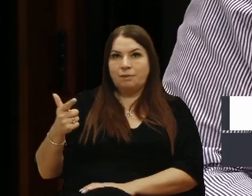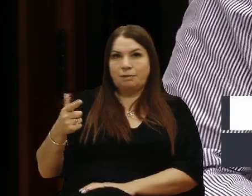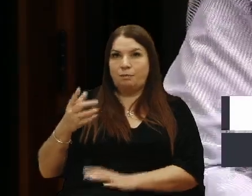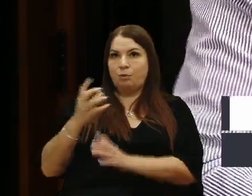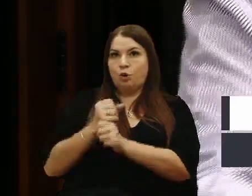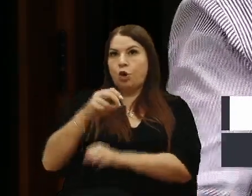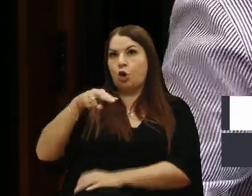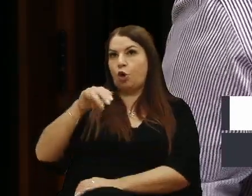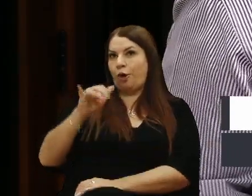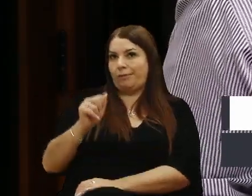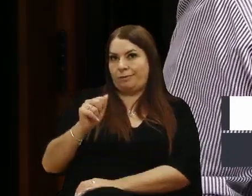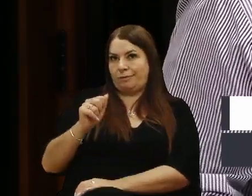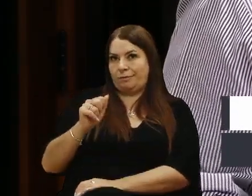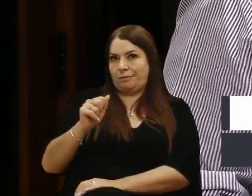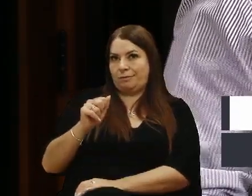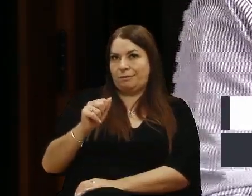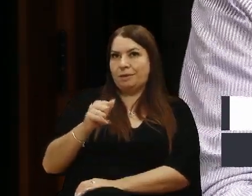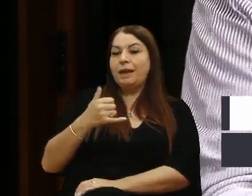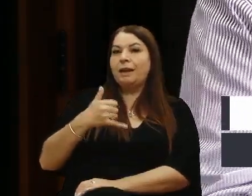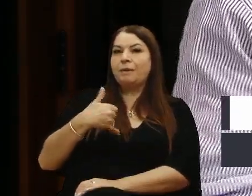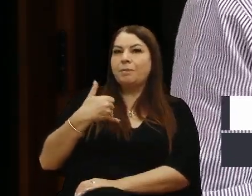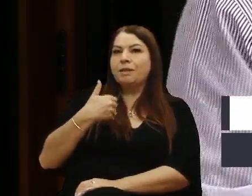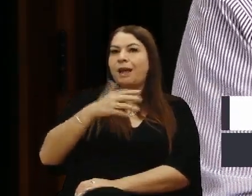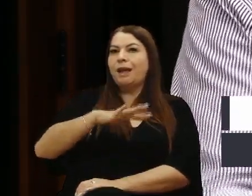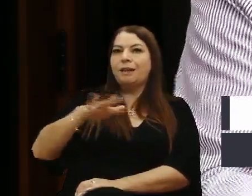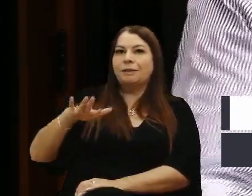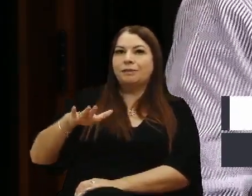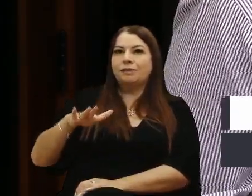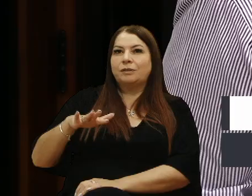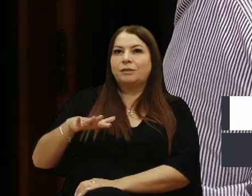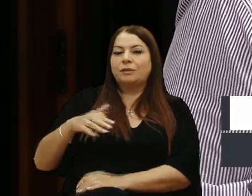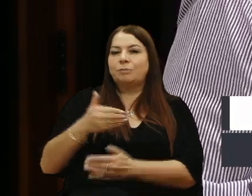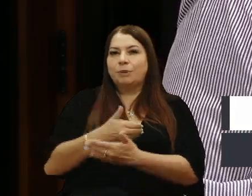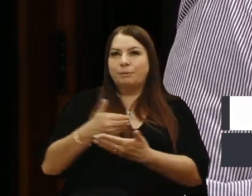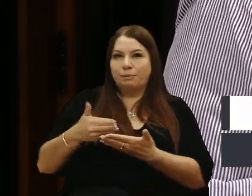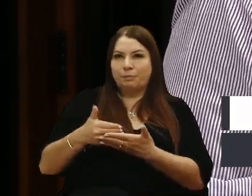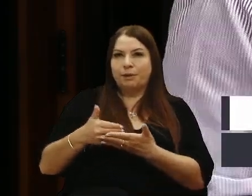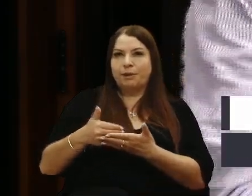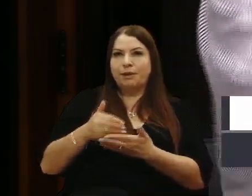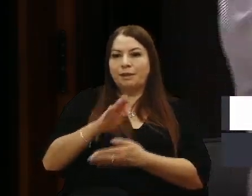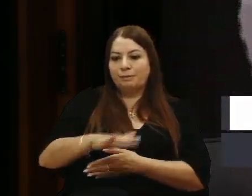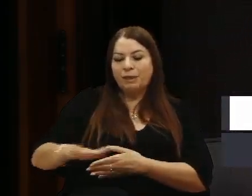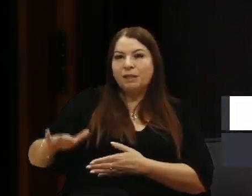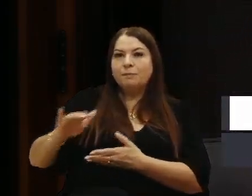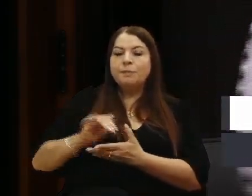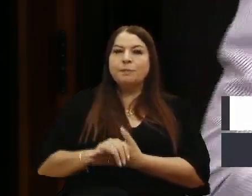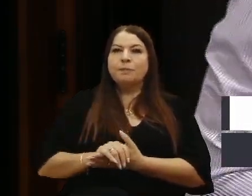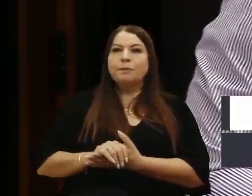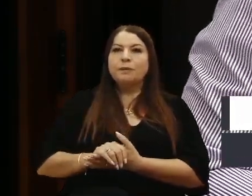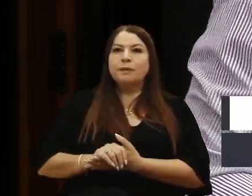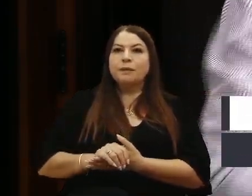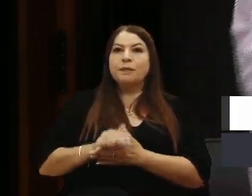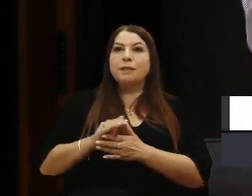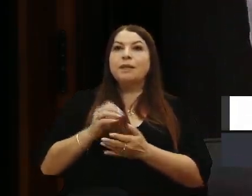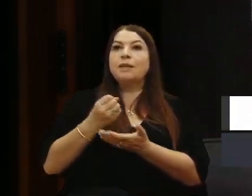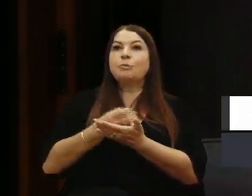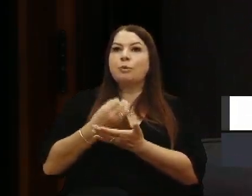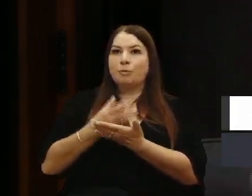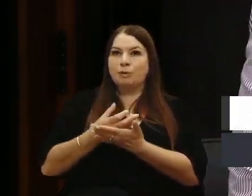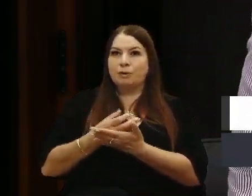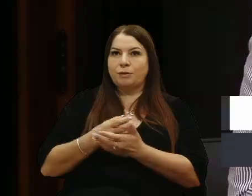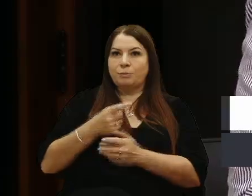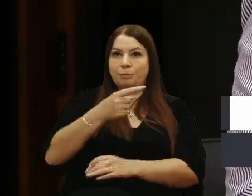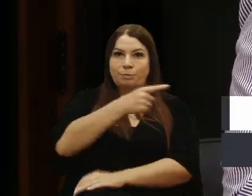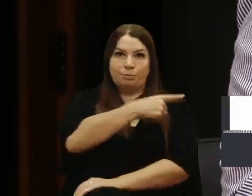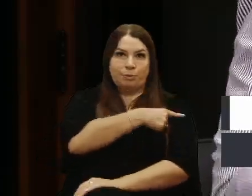nota, caracterizada pela faixa etária dos bebês e da gurizadinha, e no bloco de alfabetização, primeiro,